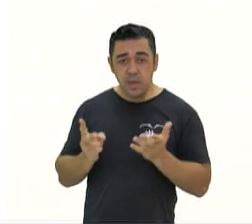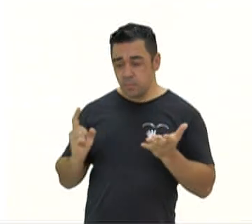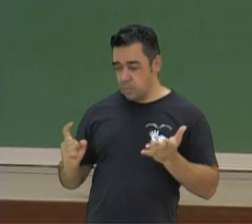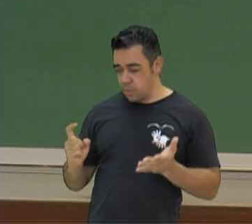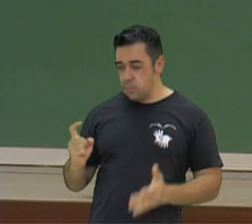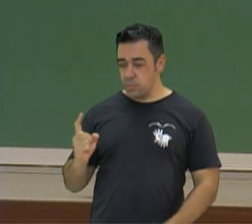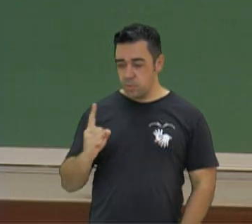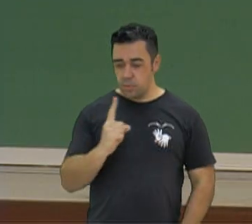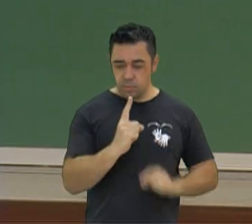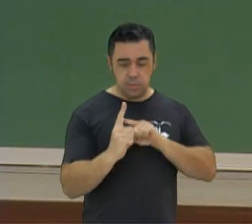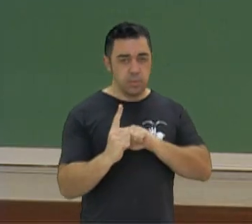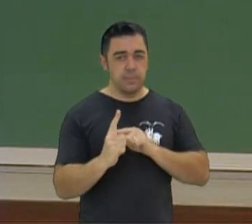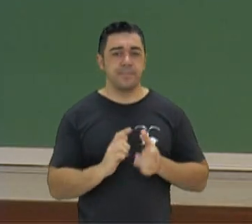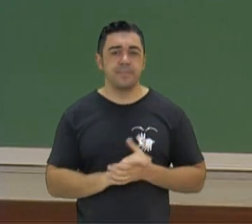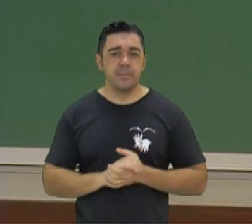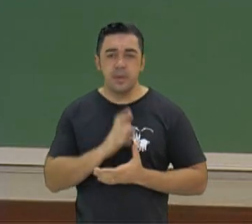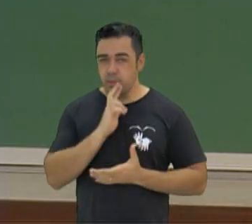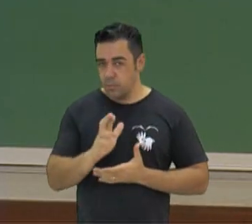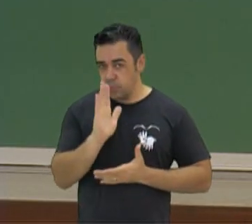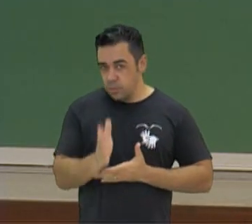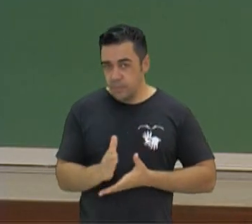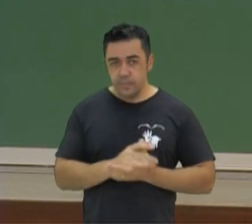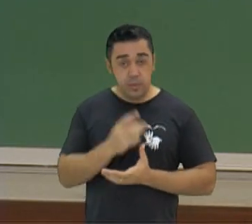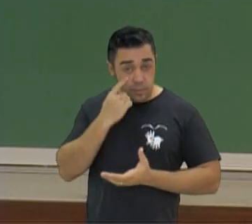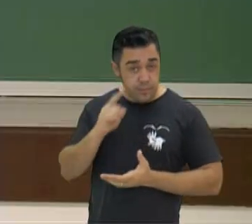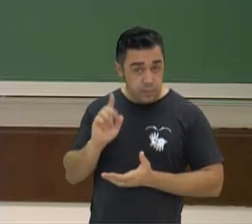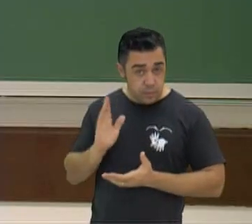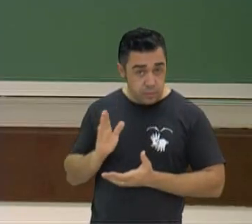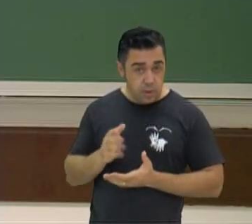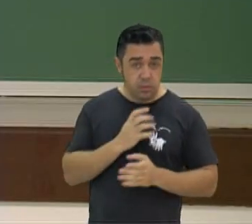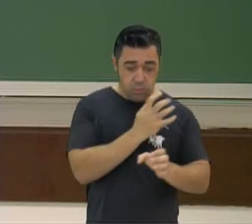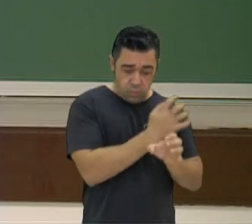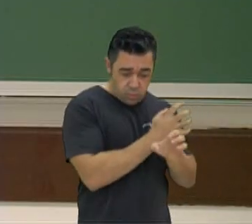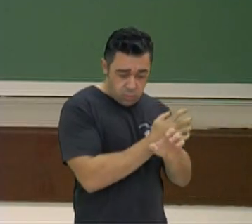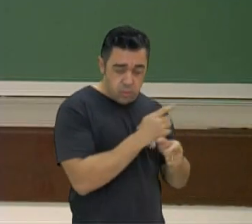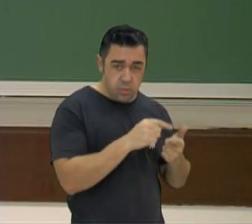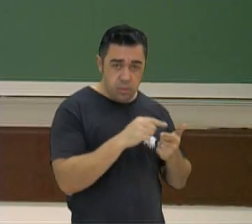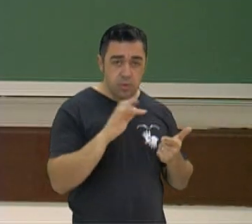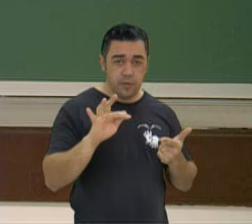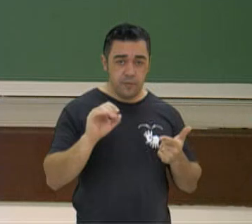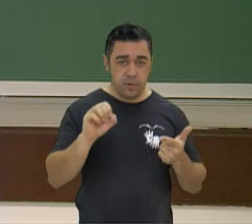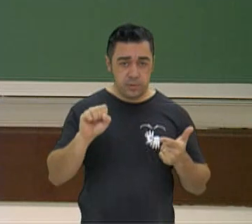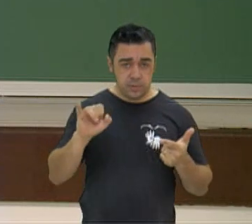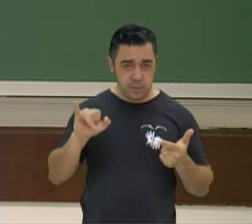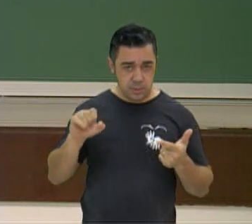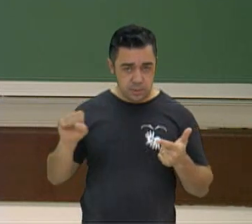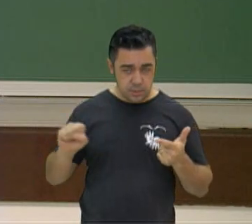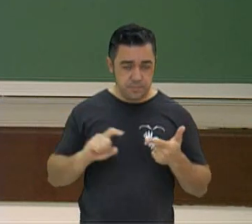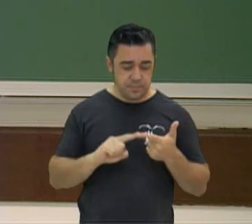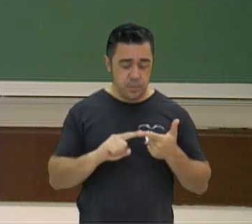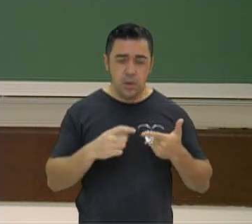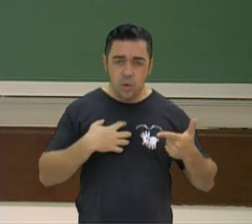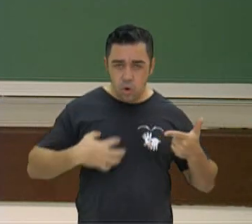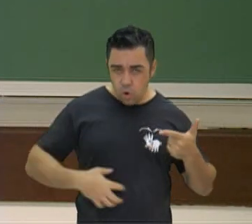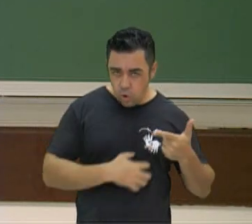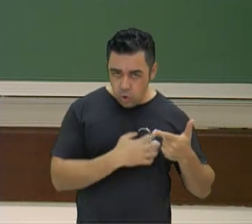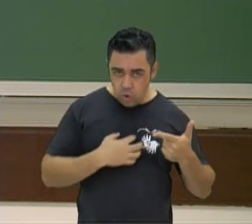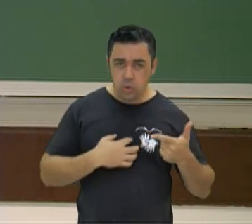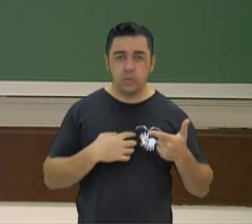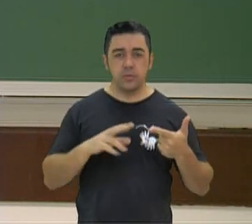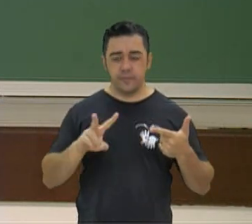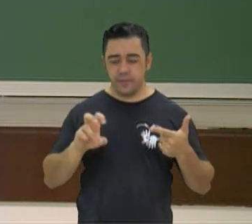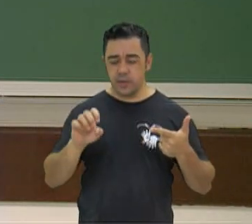Então, tá aqui a resposta. A gente já viu, então, fósseis e órgãos vestigiais como provas que a evolução